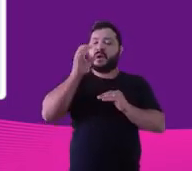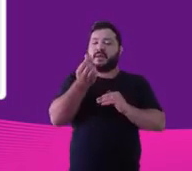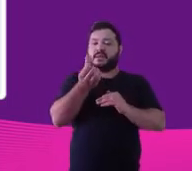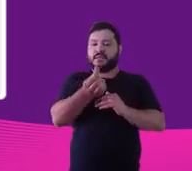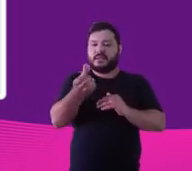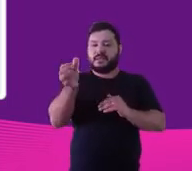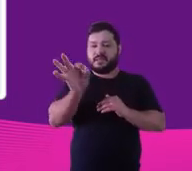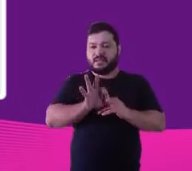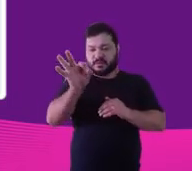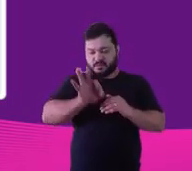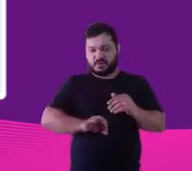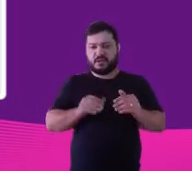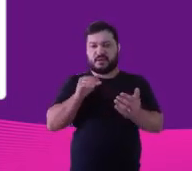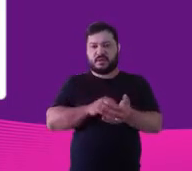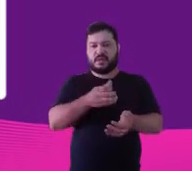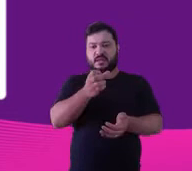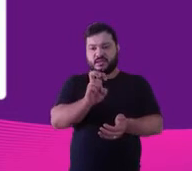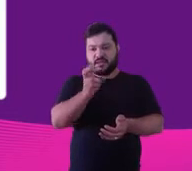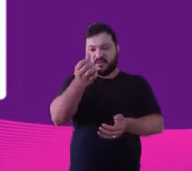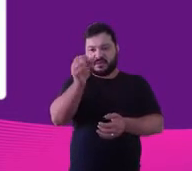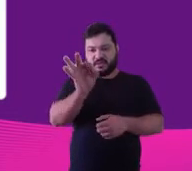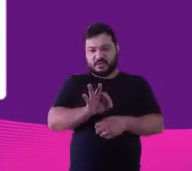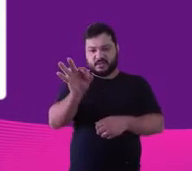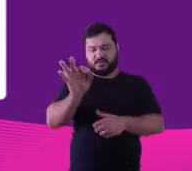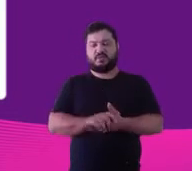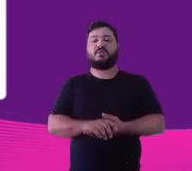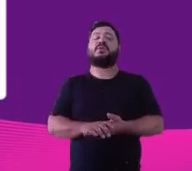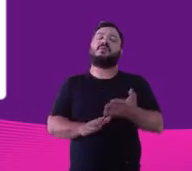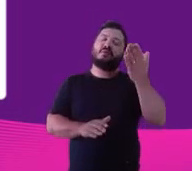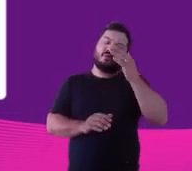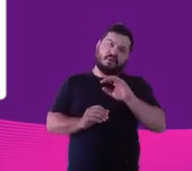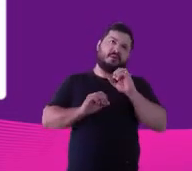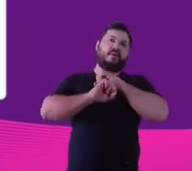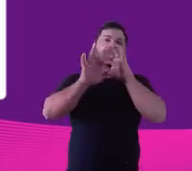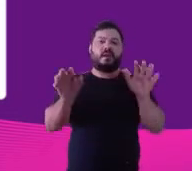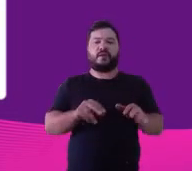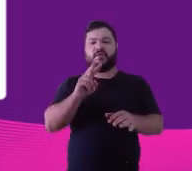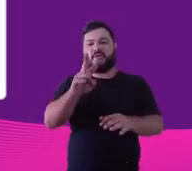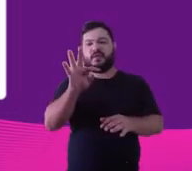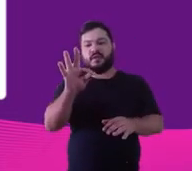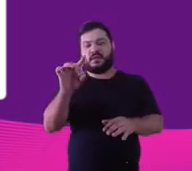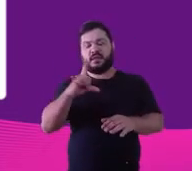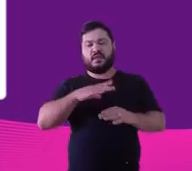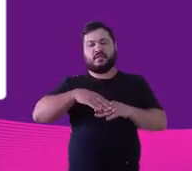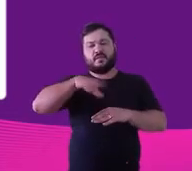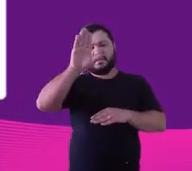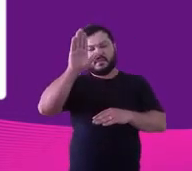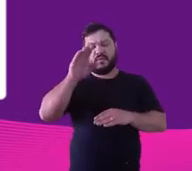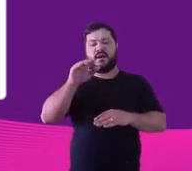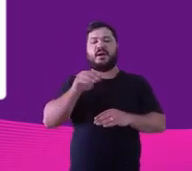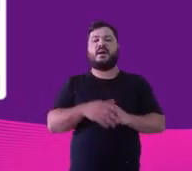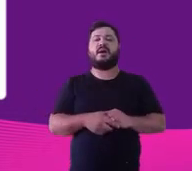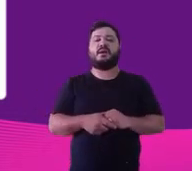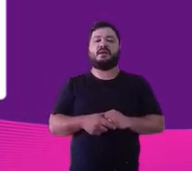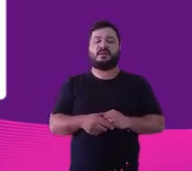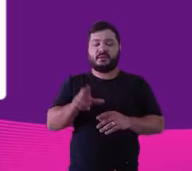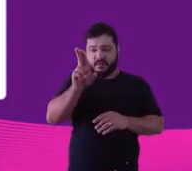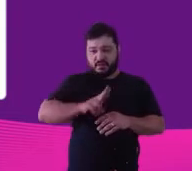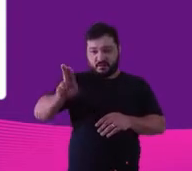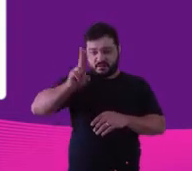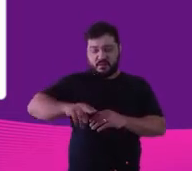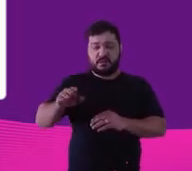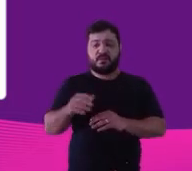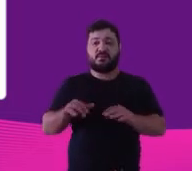sempre assiste por cento a 56 por cento né claro que houve até de teve mais neuropatia periférica pelo uso do